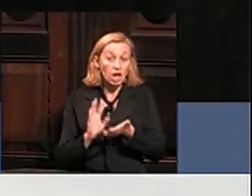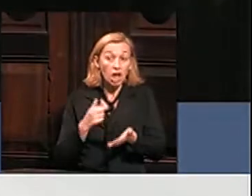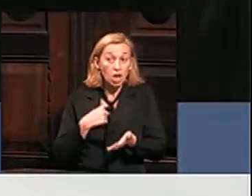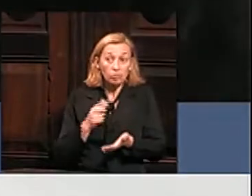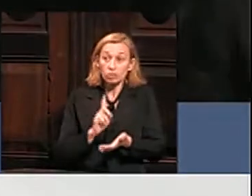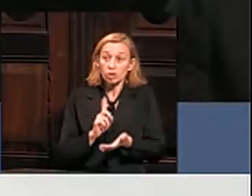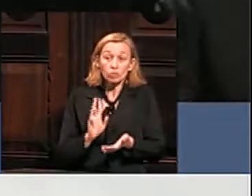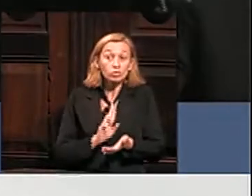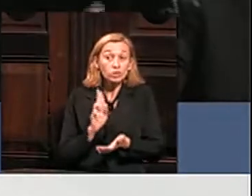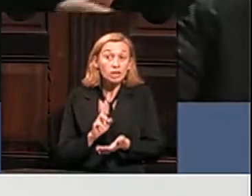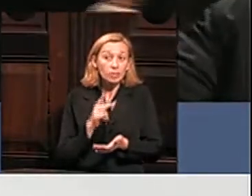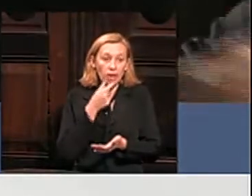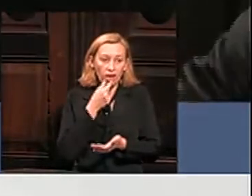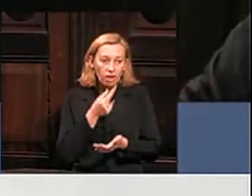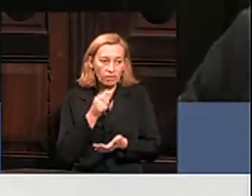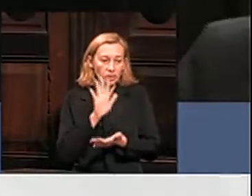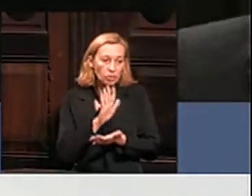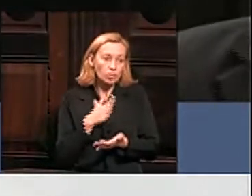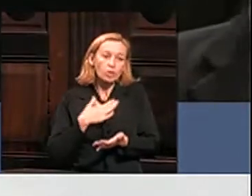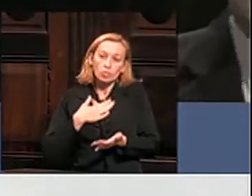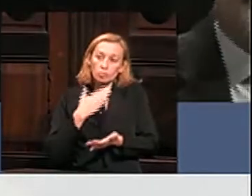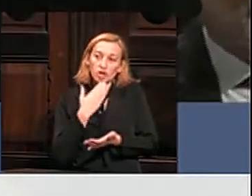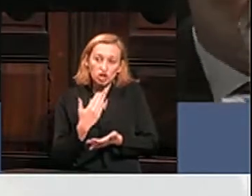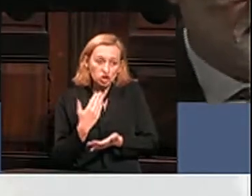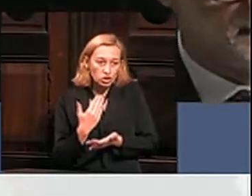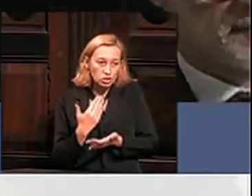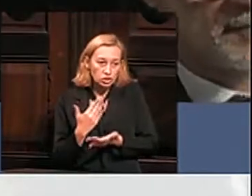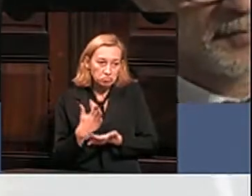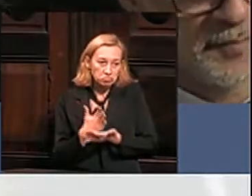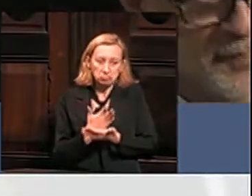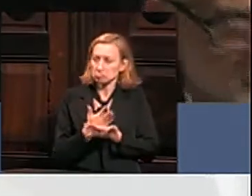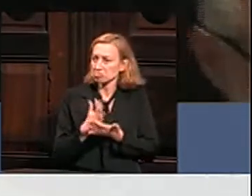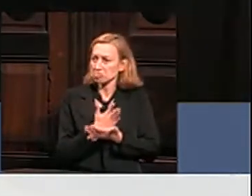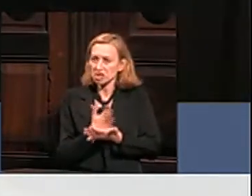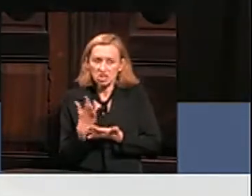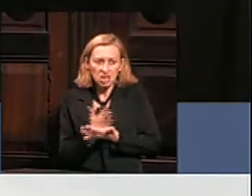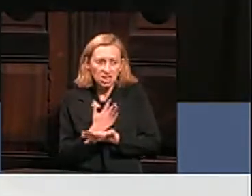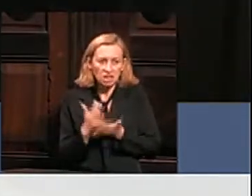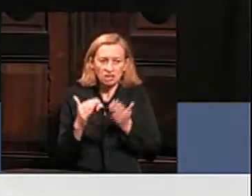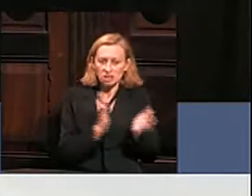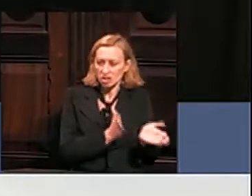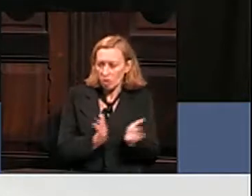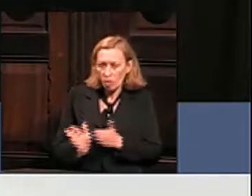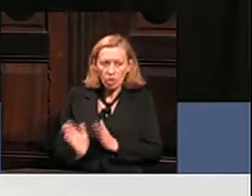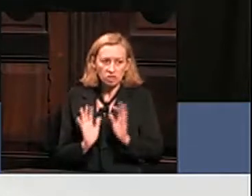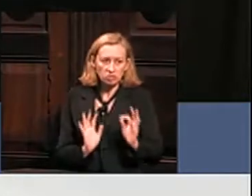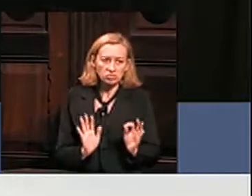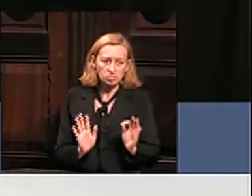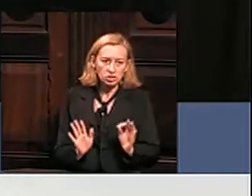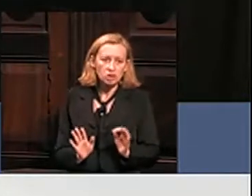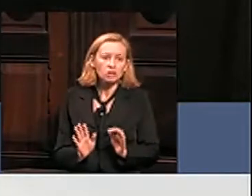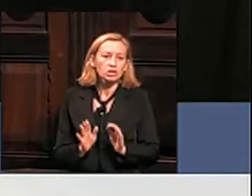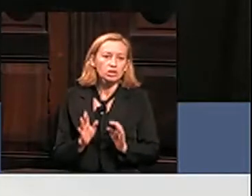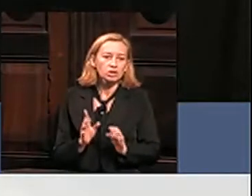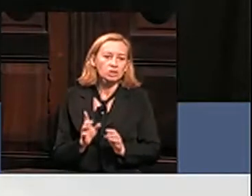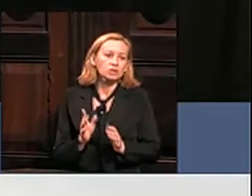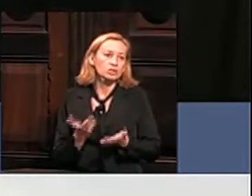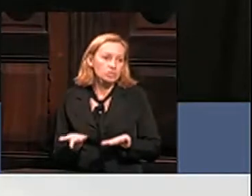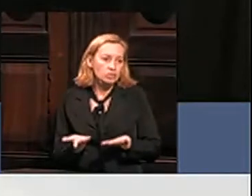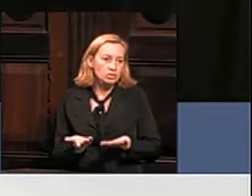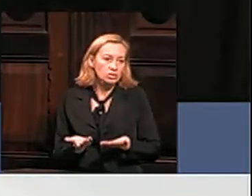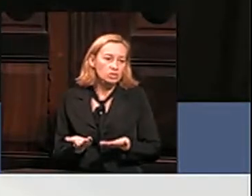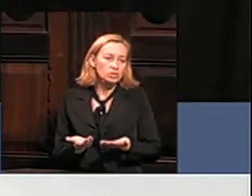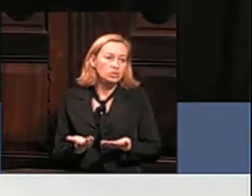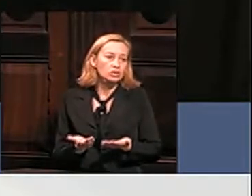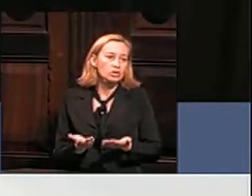palavra. O meu apelo é o seguinte: independente dessa questão de ordem levantada pelo deputado Paulo Ramos, que Vossa Excelência vai